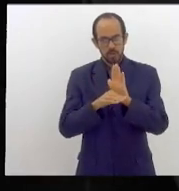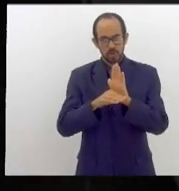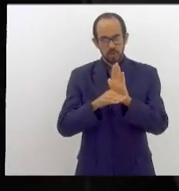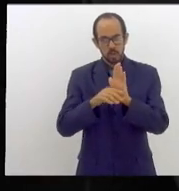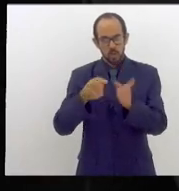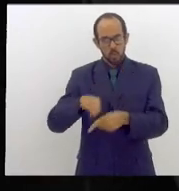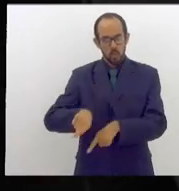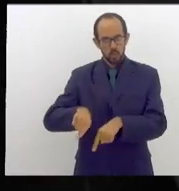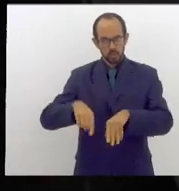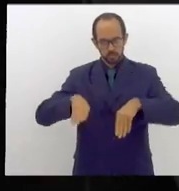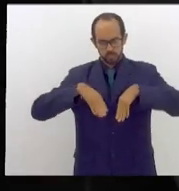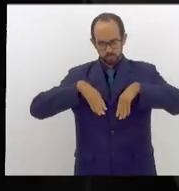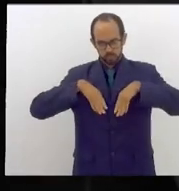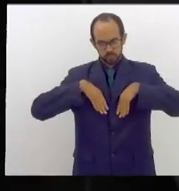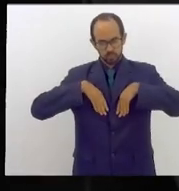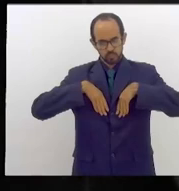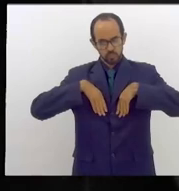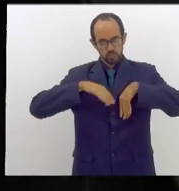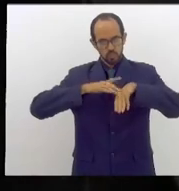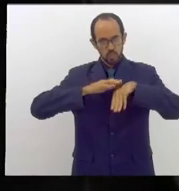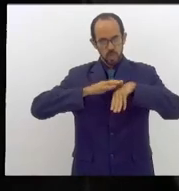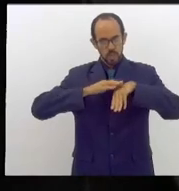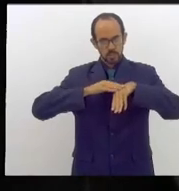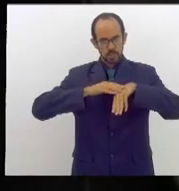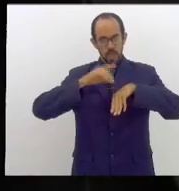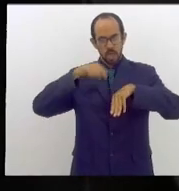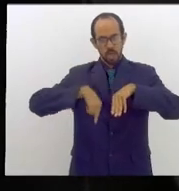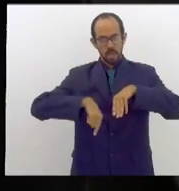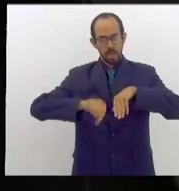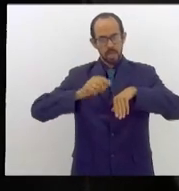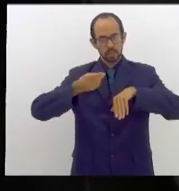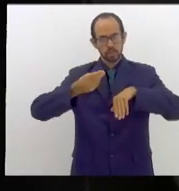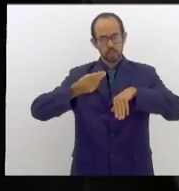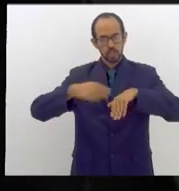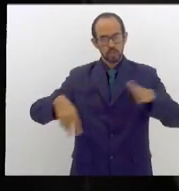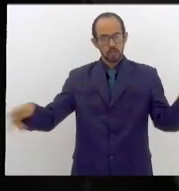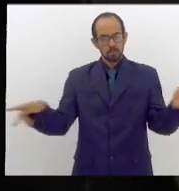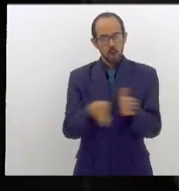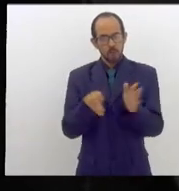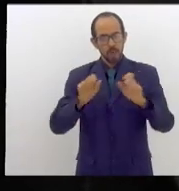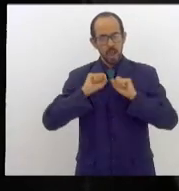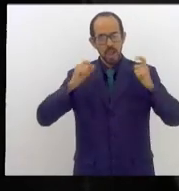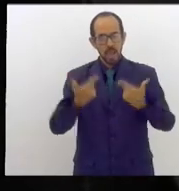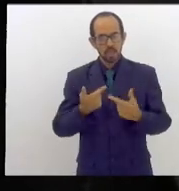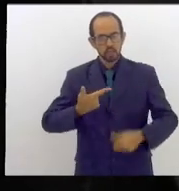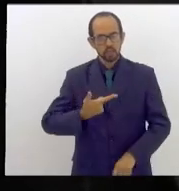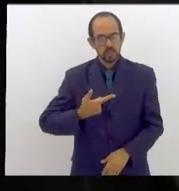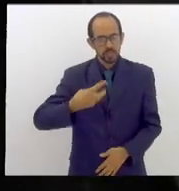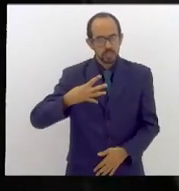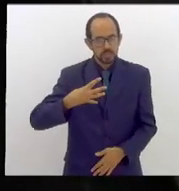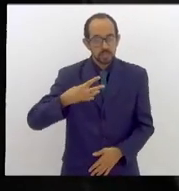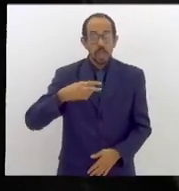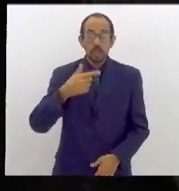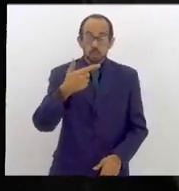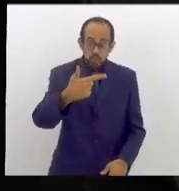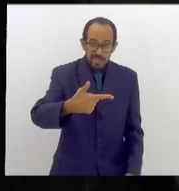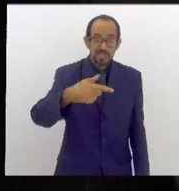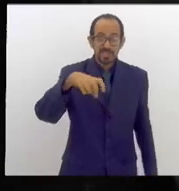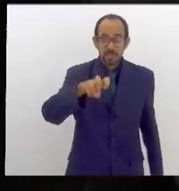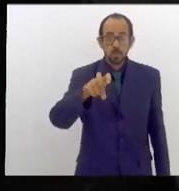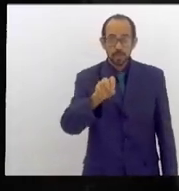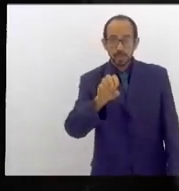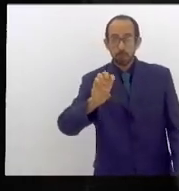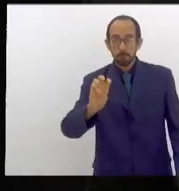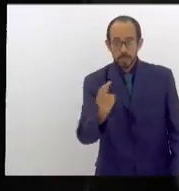tuberculose do Rio de Janeiro são os orçamentos são os recursos Da Leste uma programação de 250 milhões em cinco anos para enfrentar